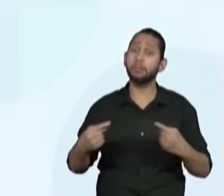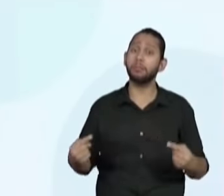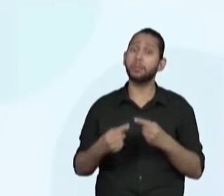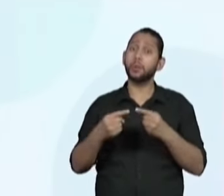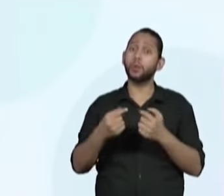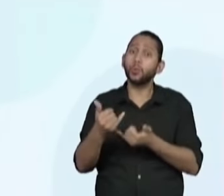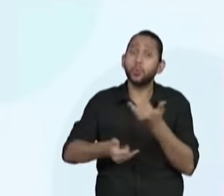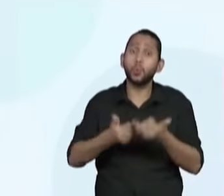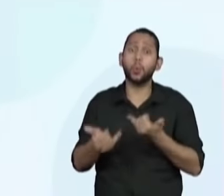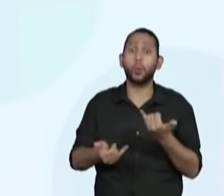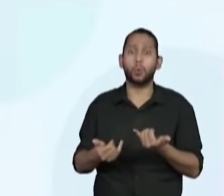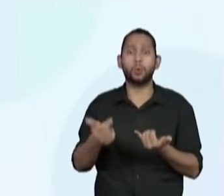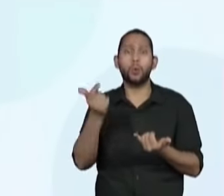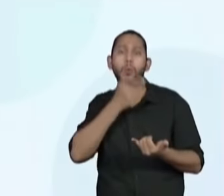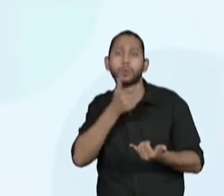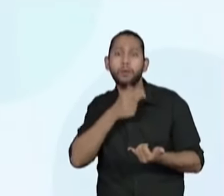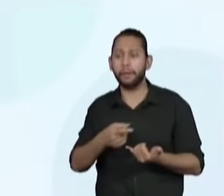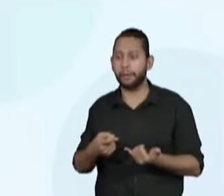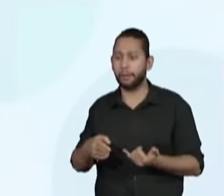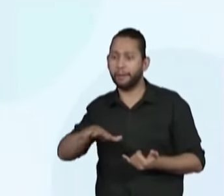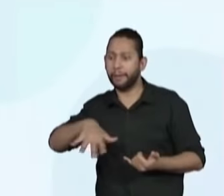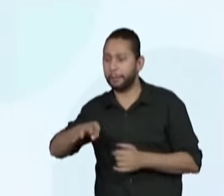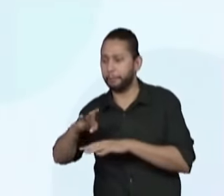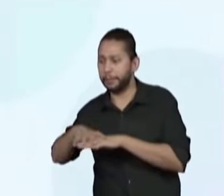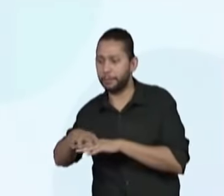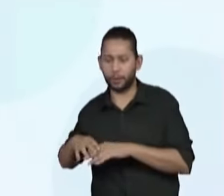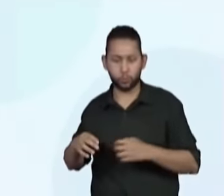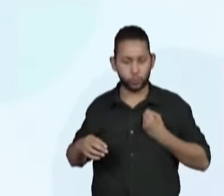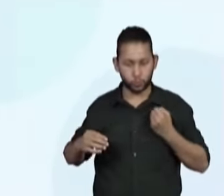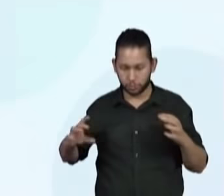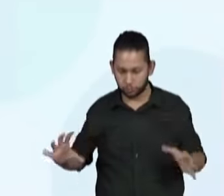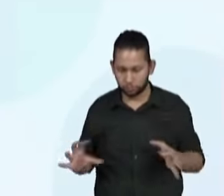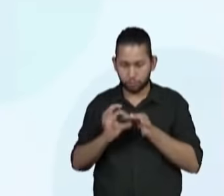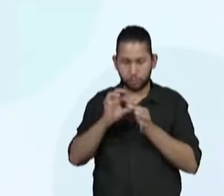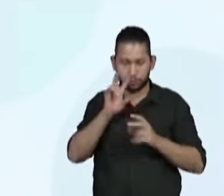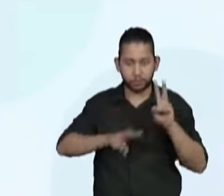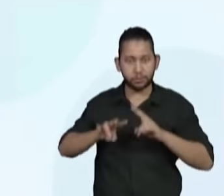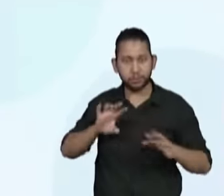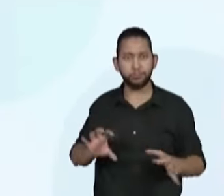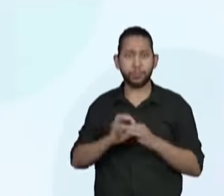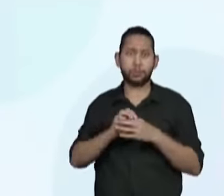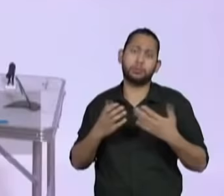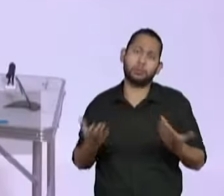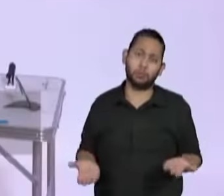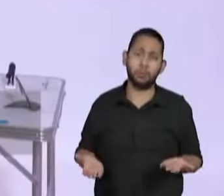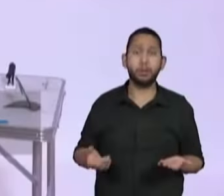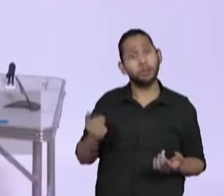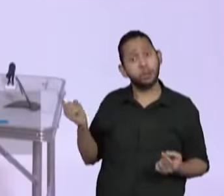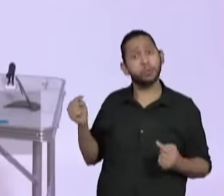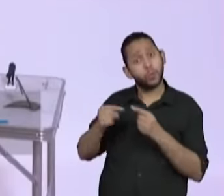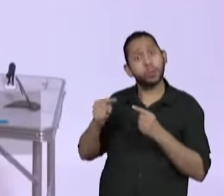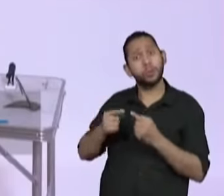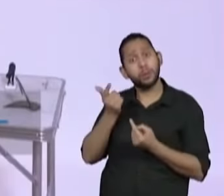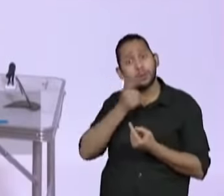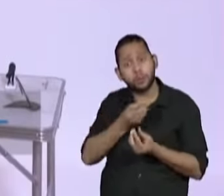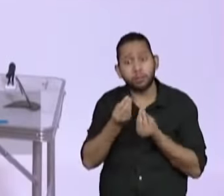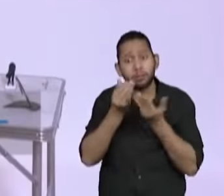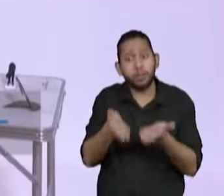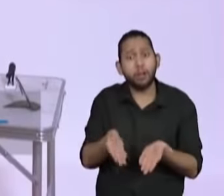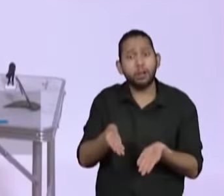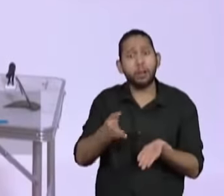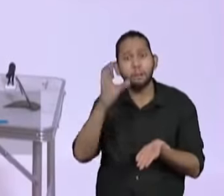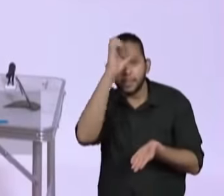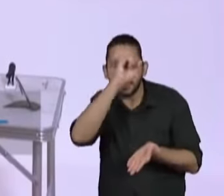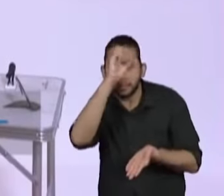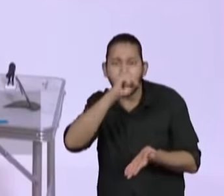esse vínculo entre a matemática e os números, tá? Então, seja para a gente alfabetizar, né, o aluno